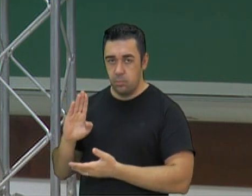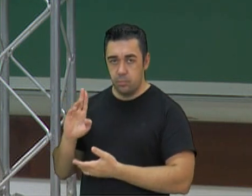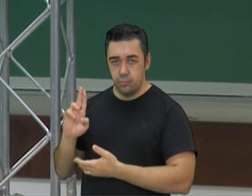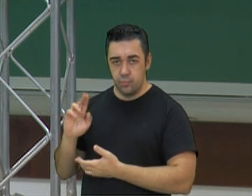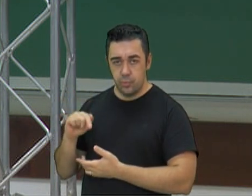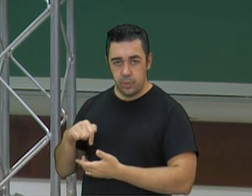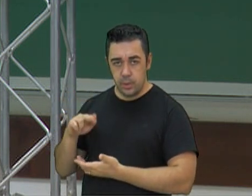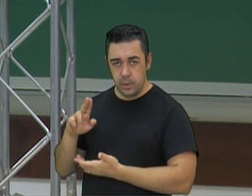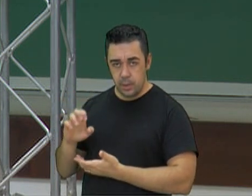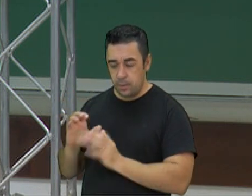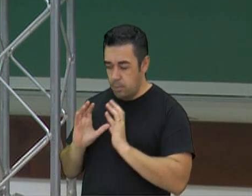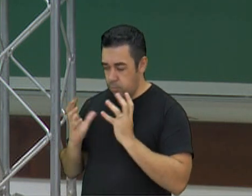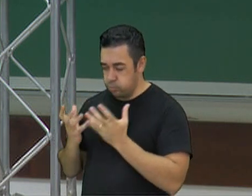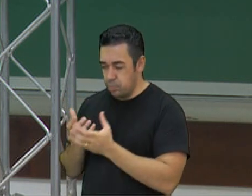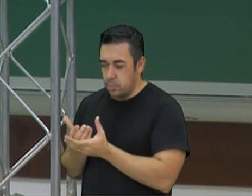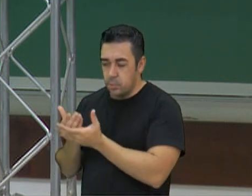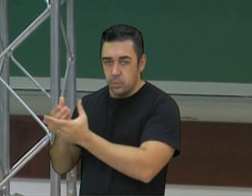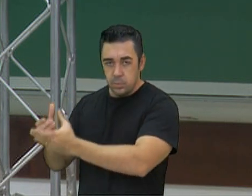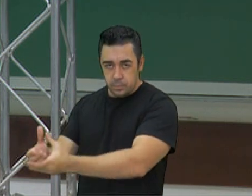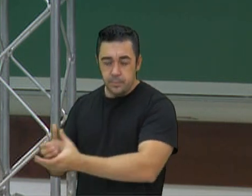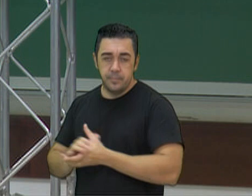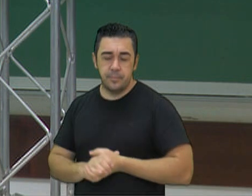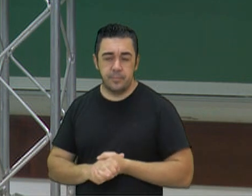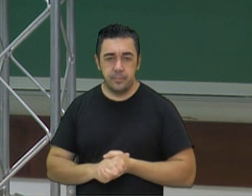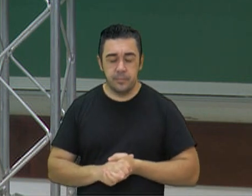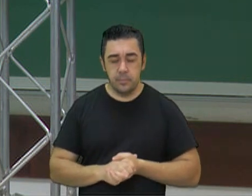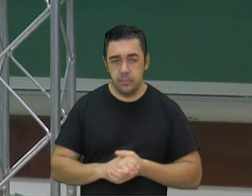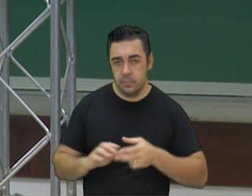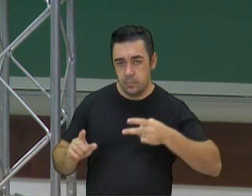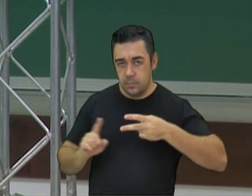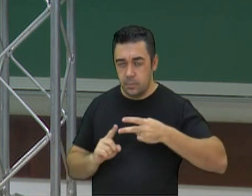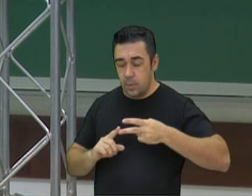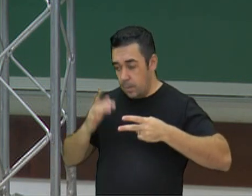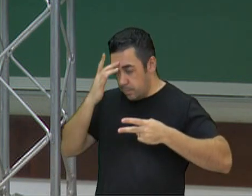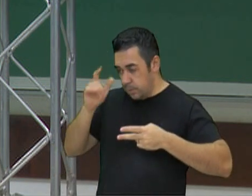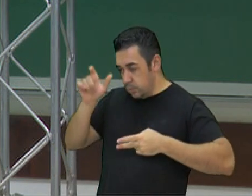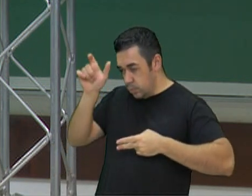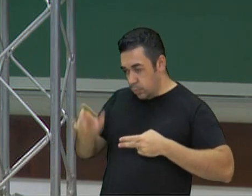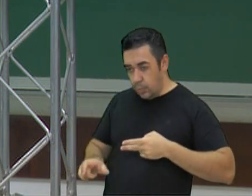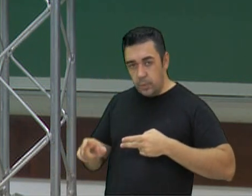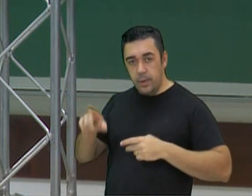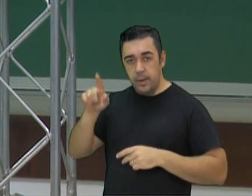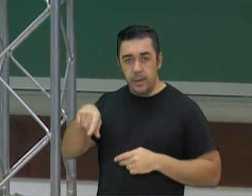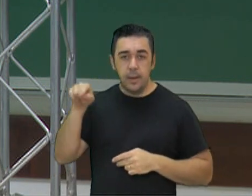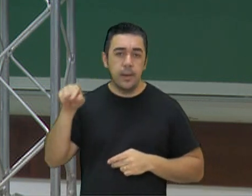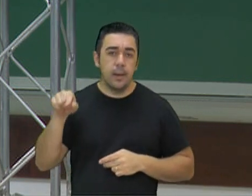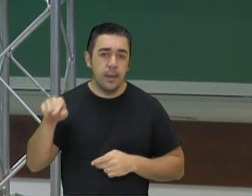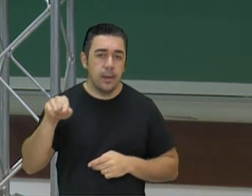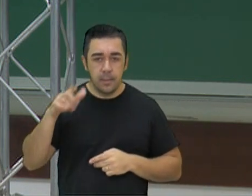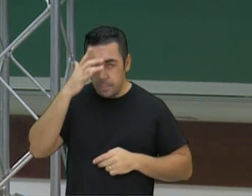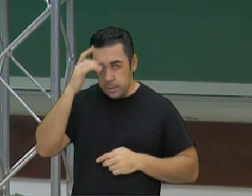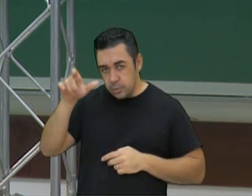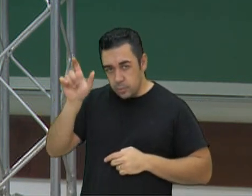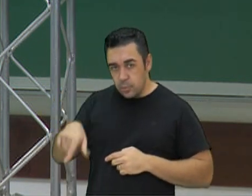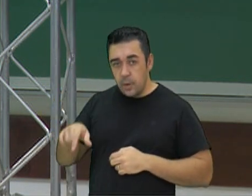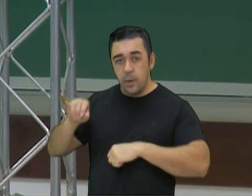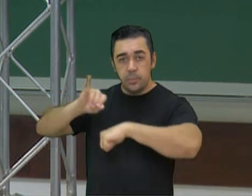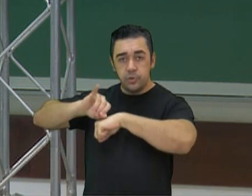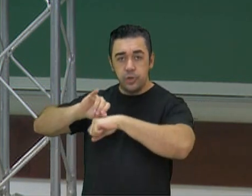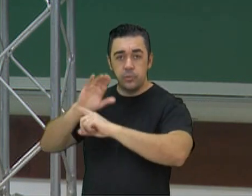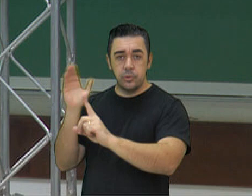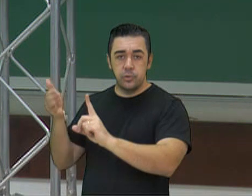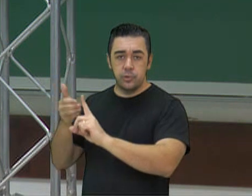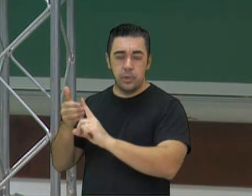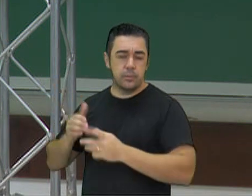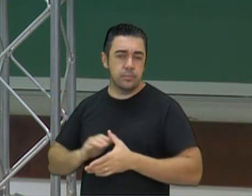objeto direto do verbo dar. E a pessoa para quem se dá alguma coisa, a gente considera a pessoa o objeto